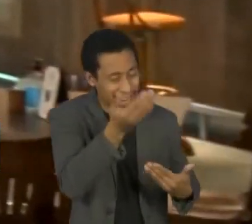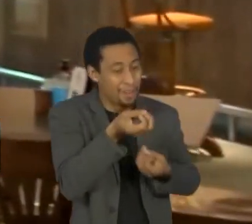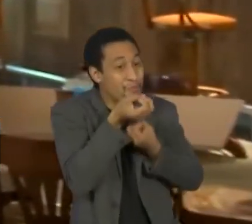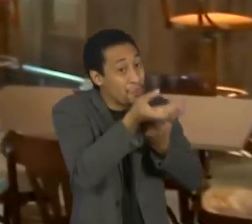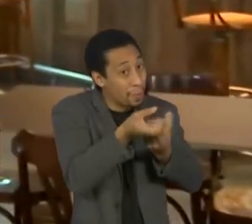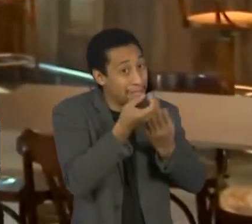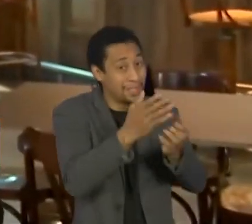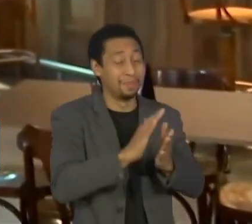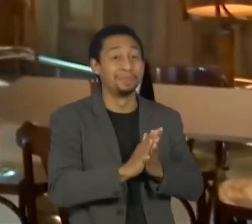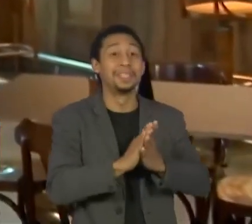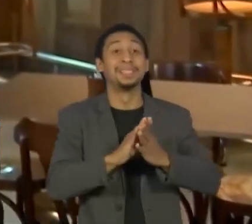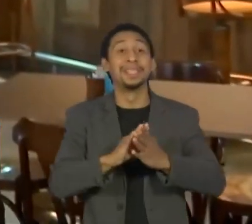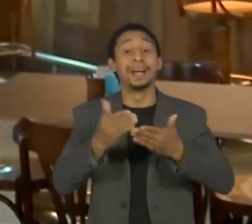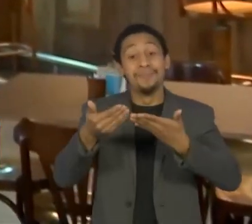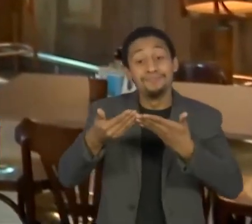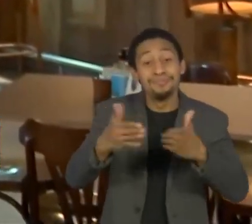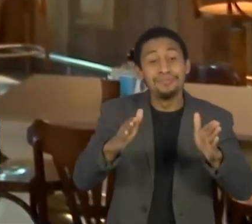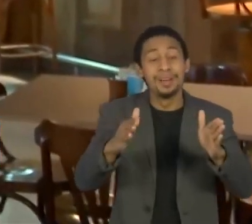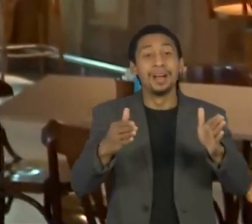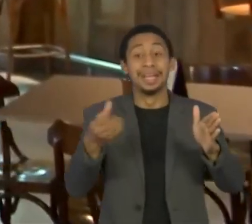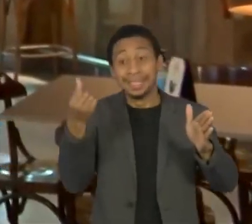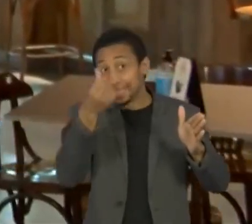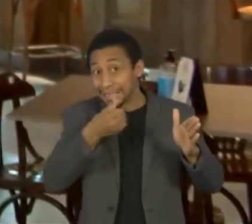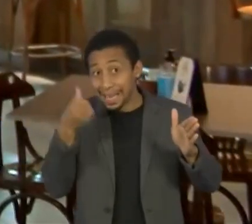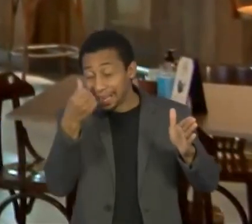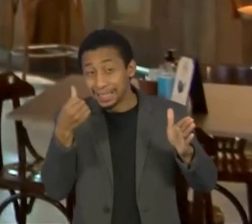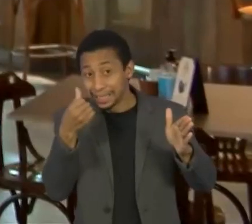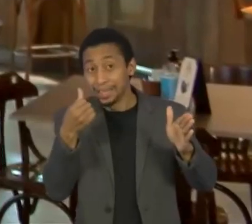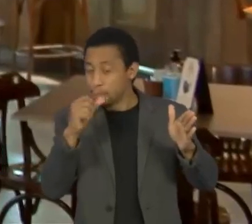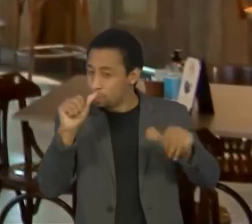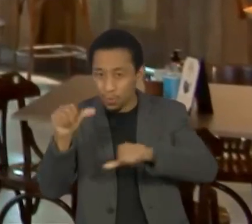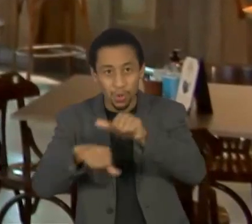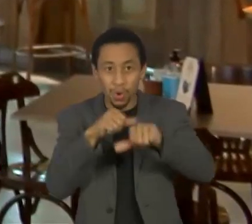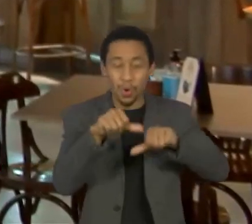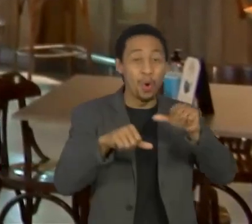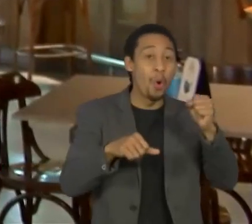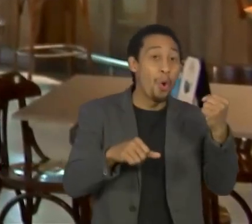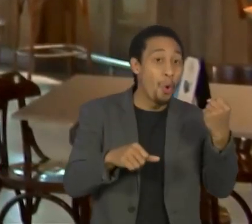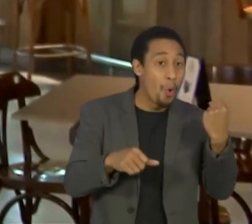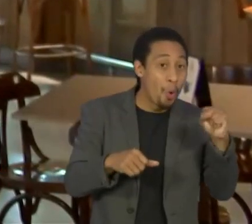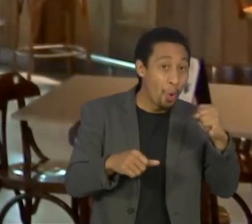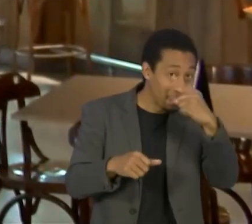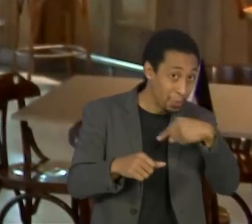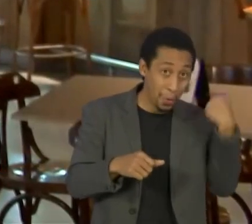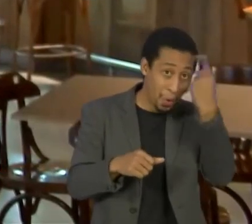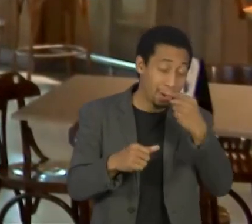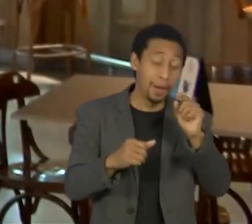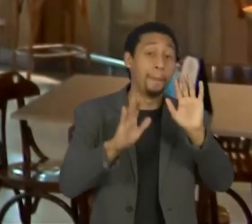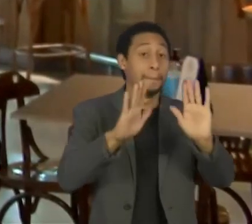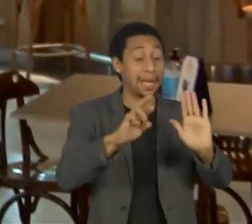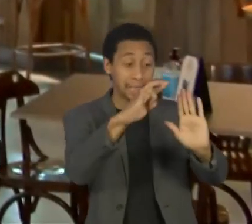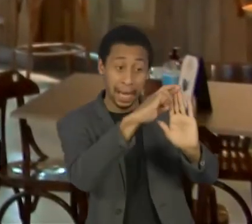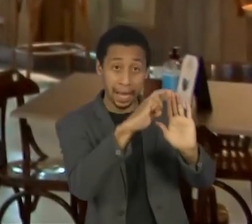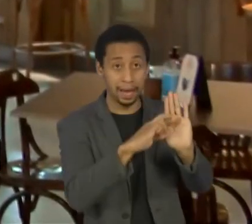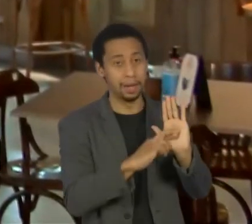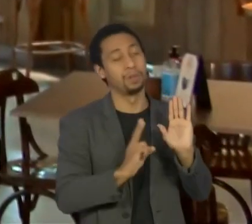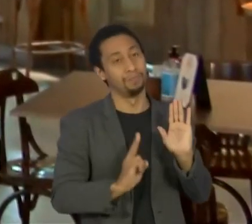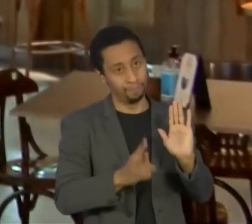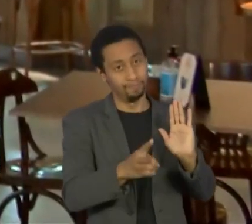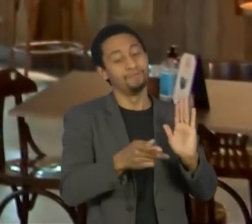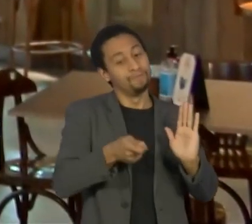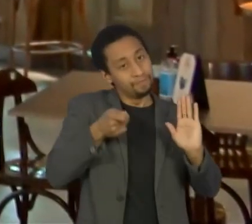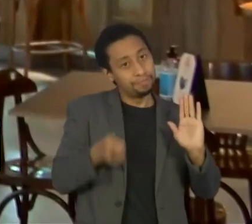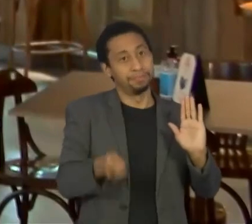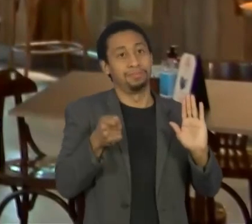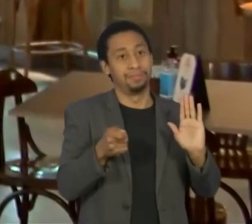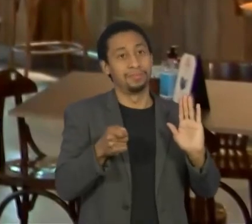Apesar dessa ampliação de 6 para 8 horas, os outros protocolos permanecem os mesmos. Os estabelecimentos têm que respeitar a